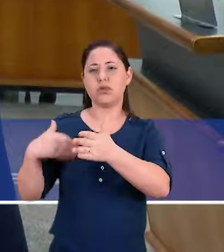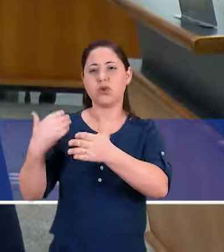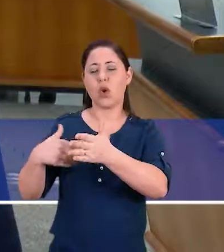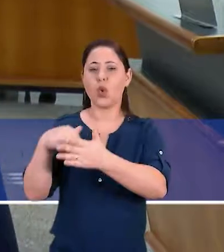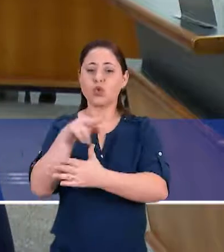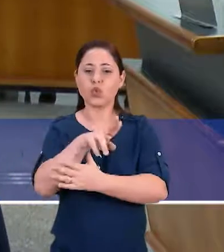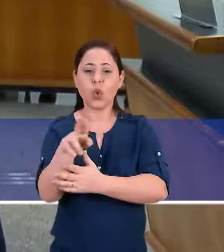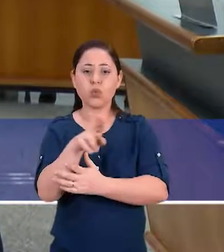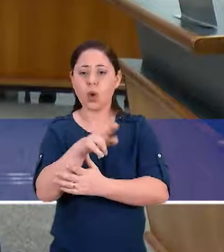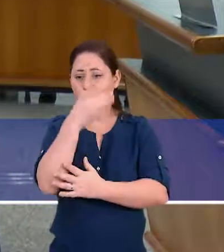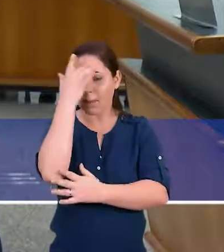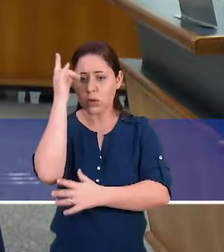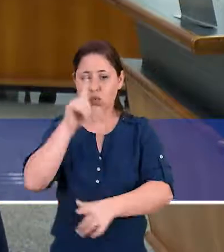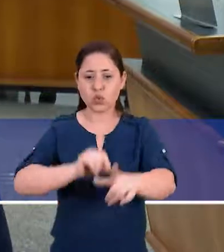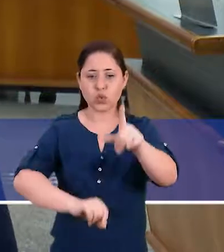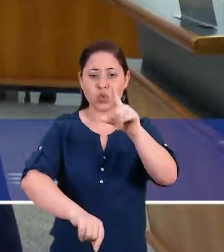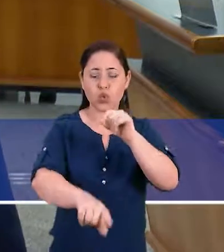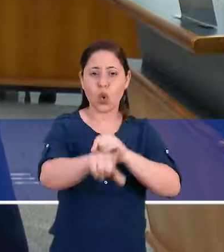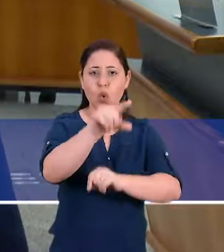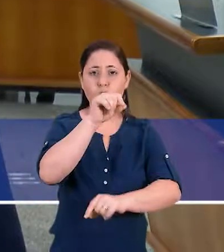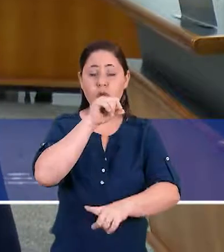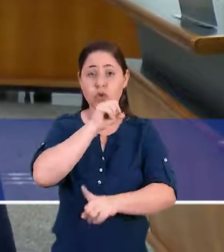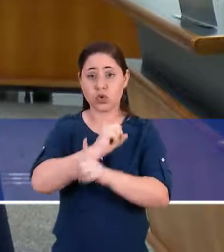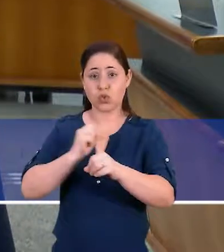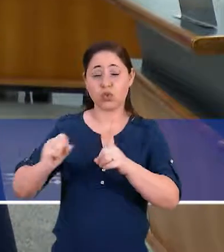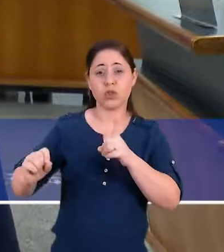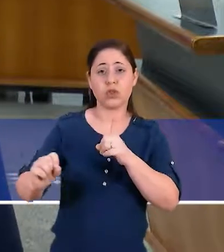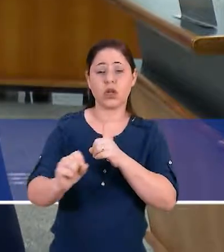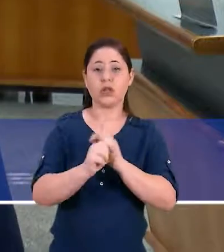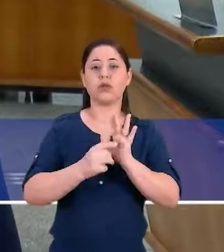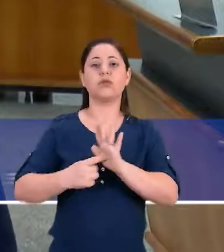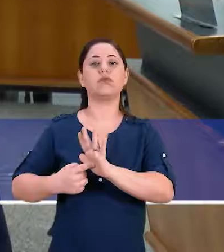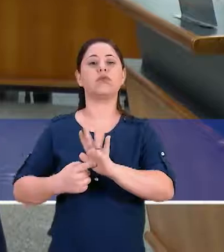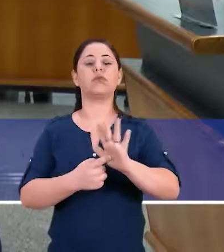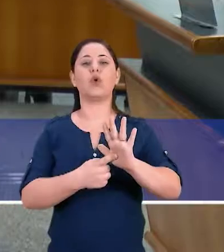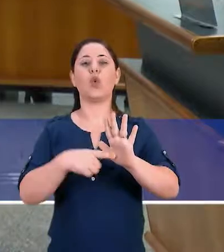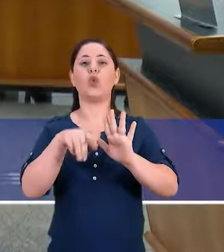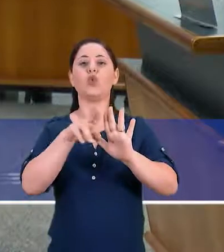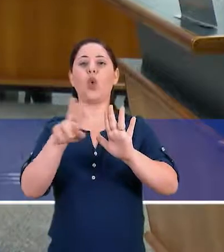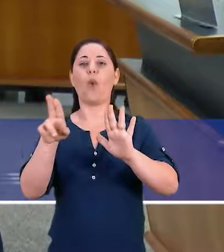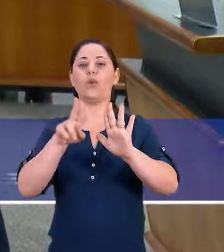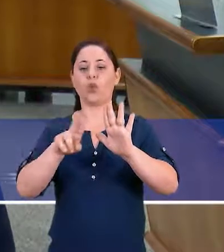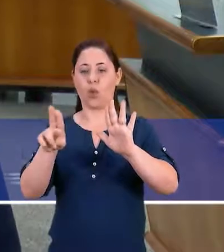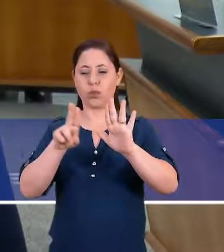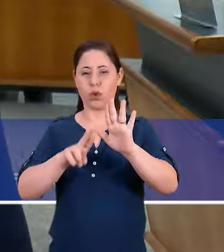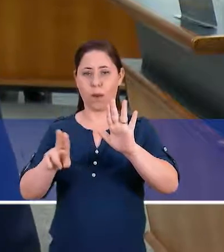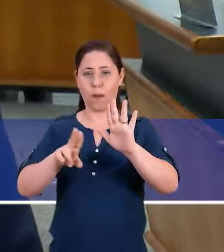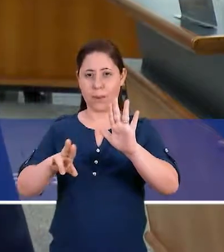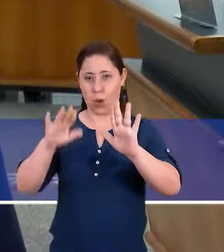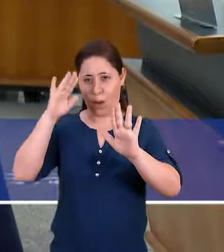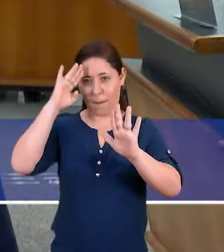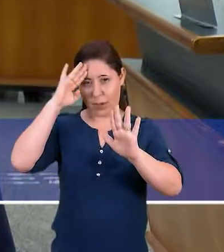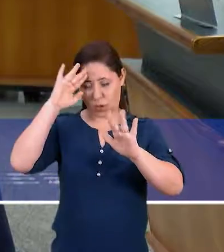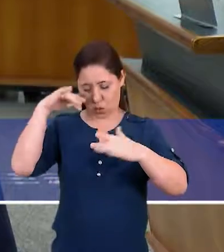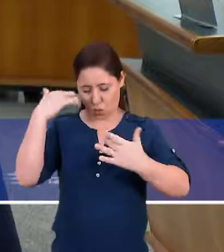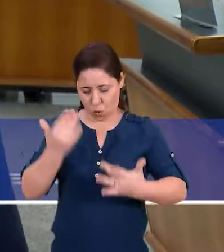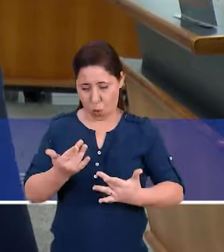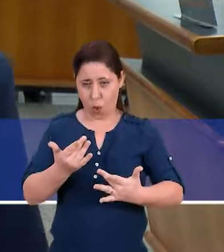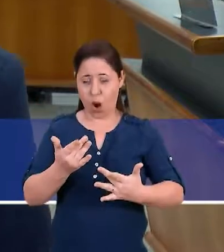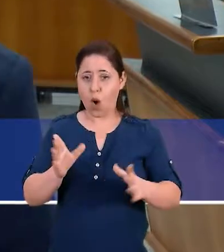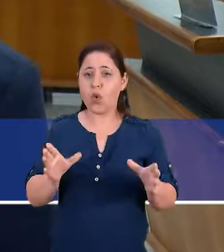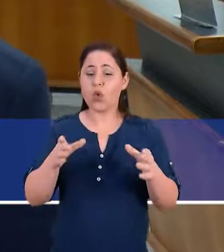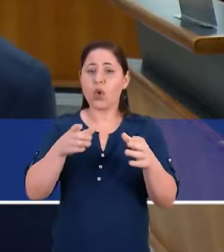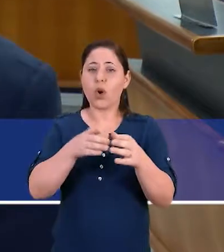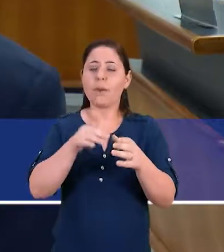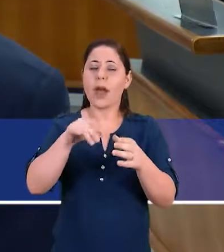sequência de nomes ilustres para ser a toda a sociedade apresentada, nomes que honram